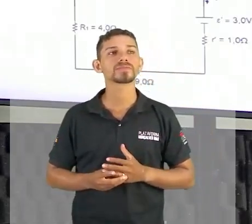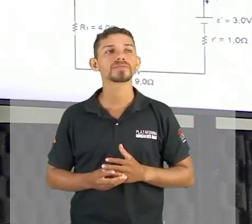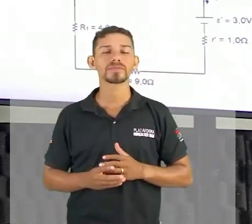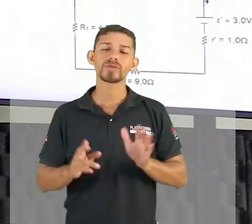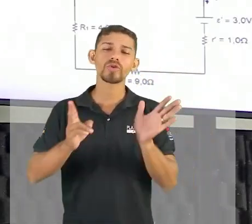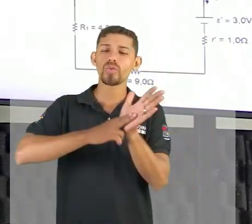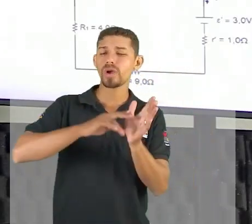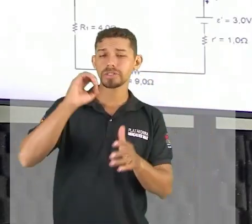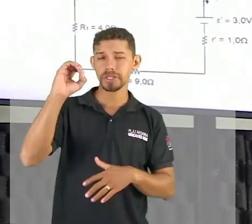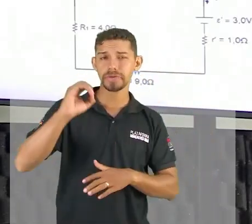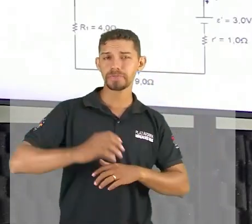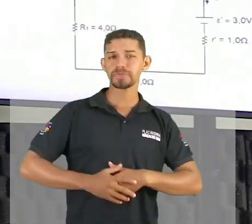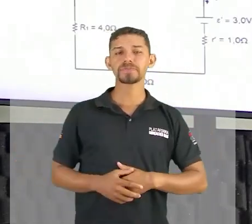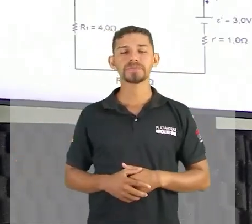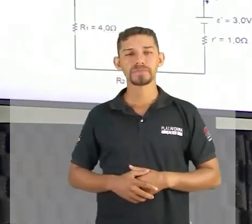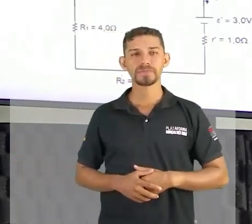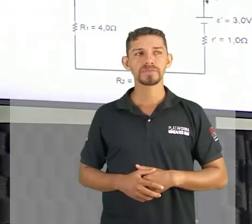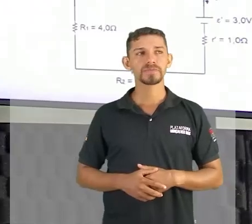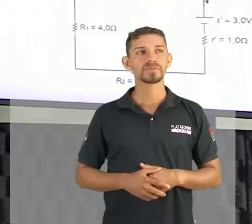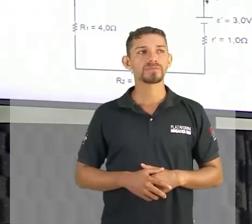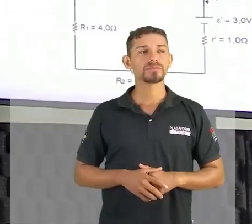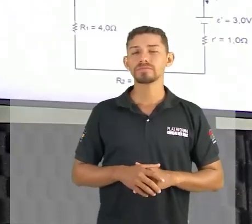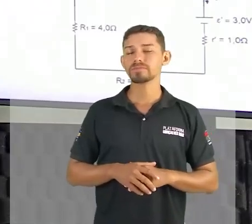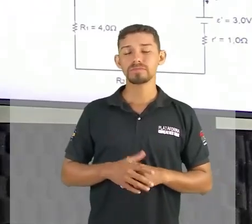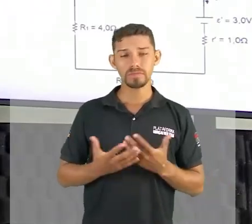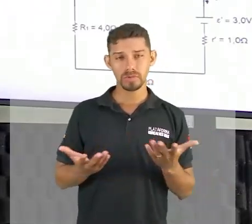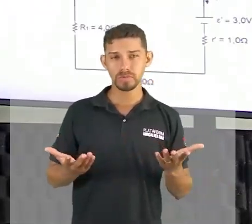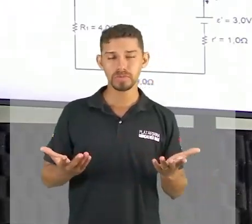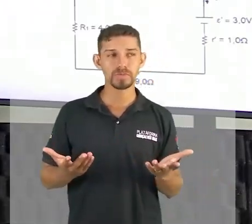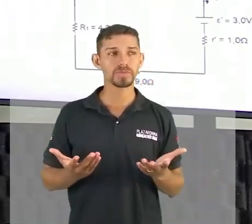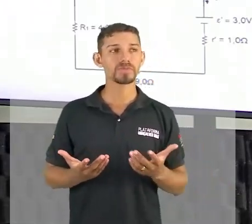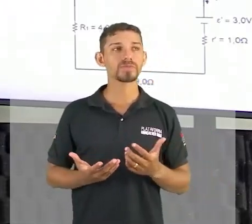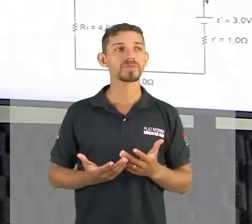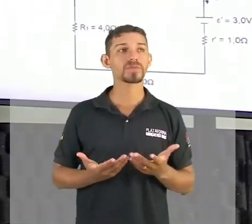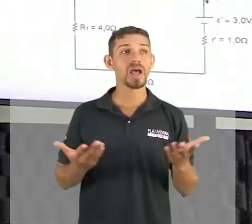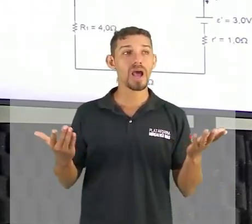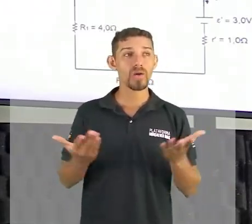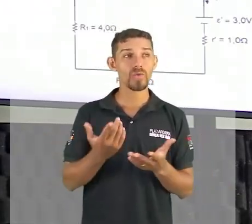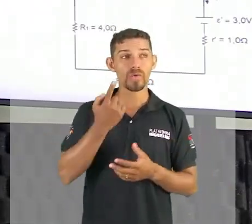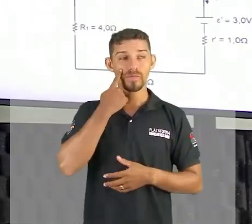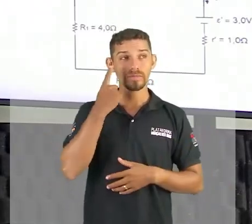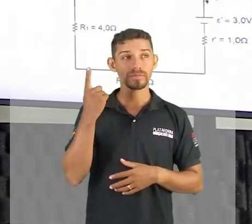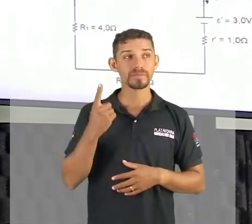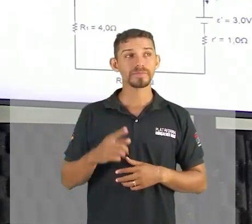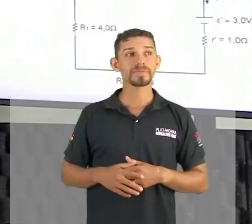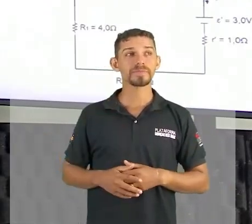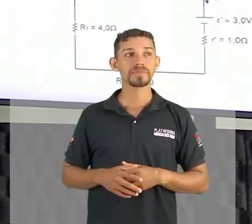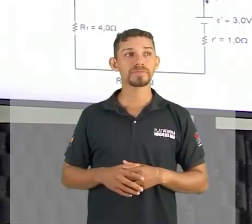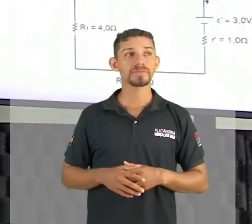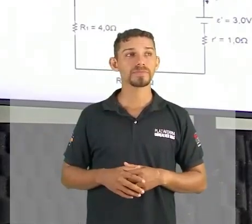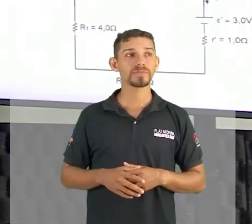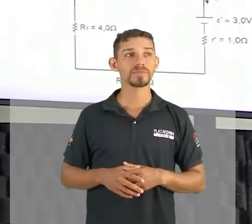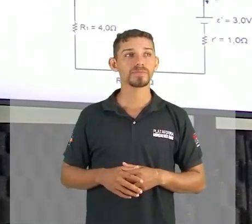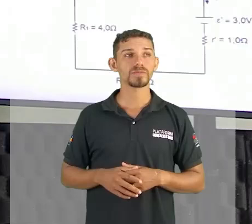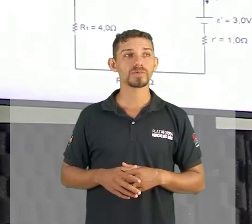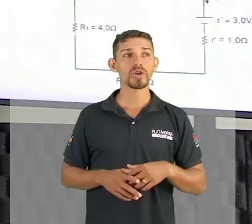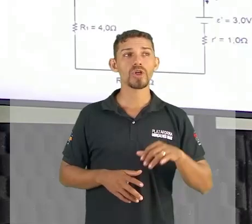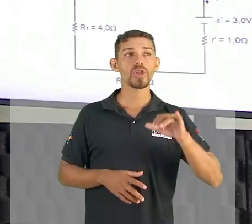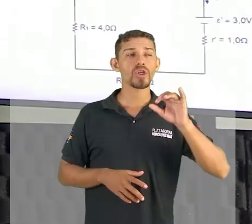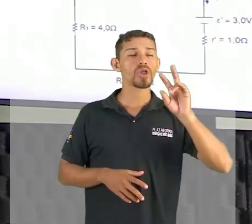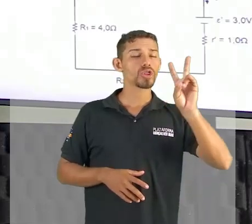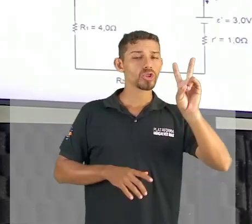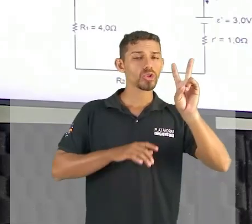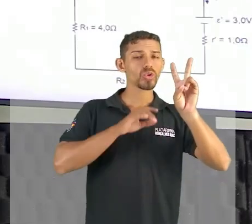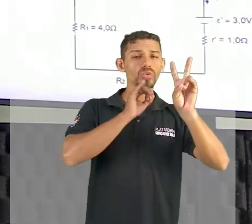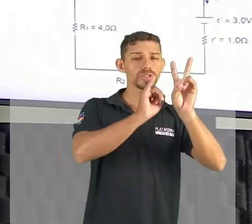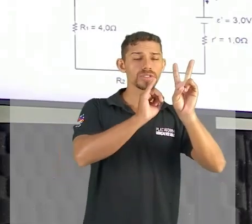igual a z0 certo aí vamos agora aqui ó 2i